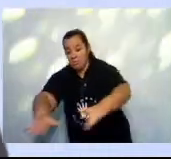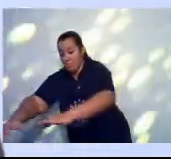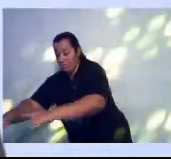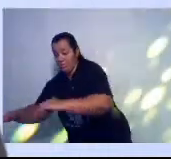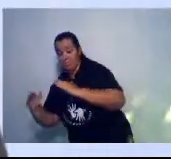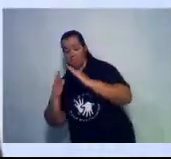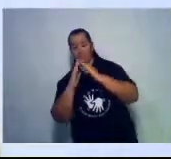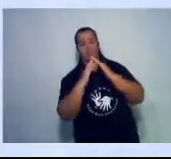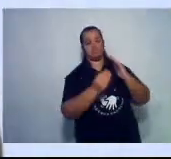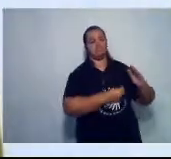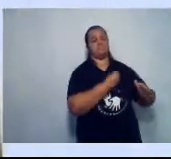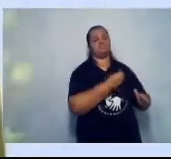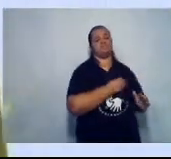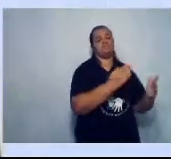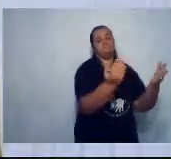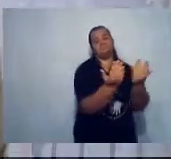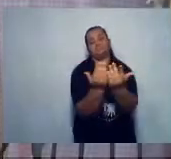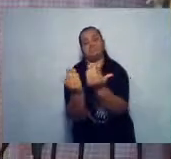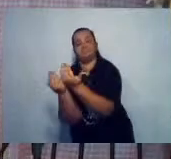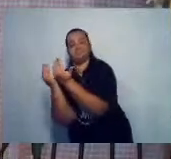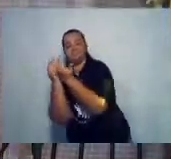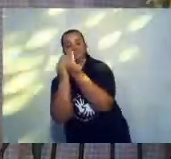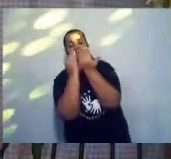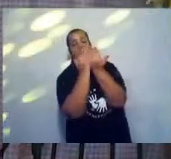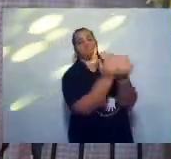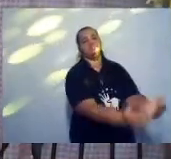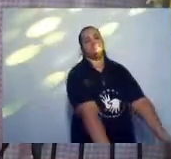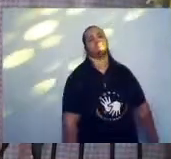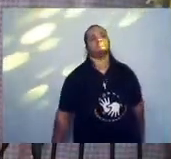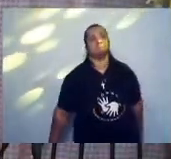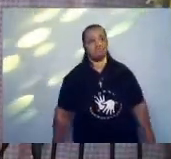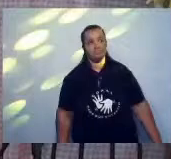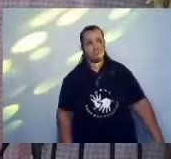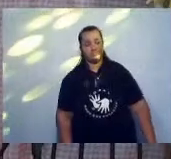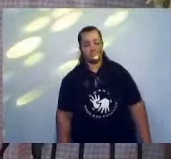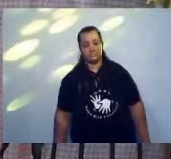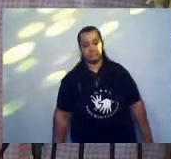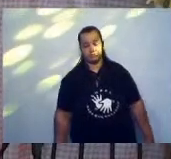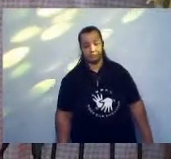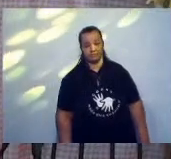Pra morar num condomínio fechado.